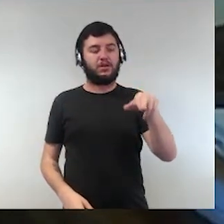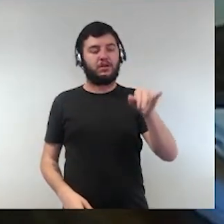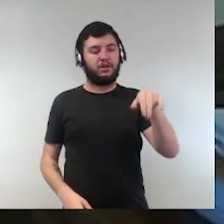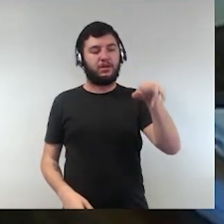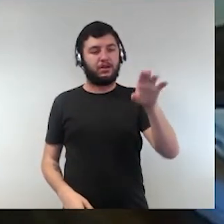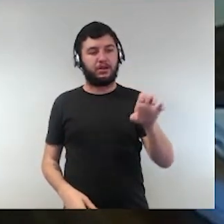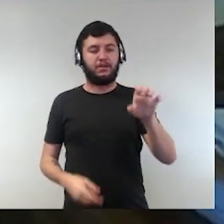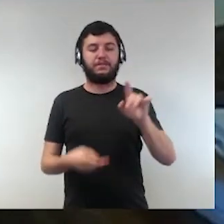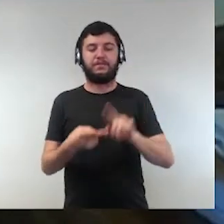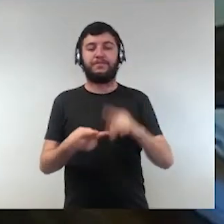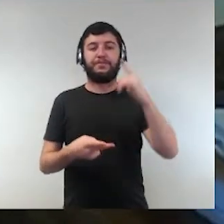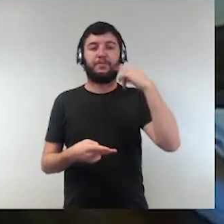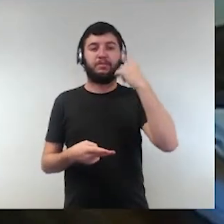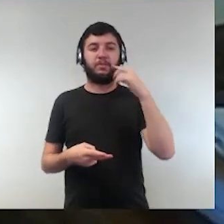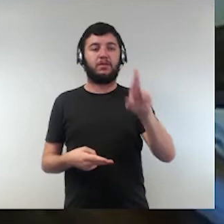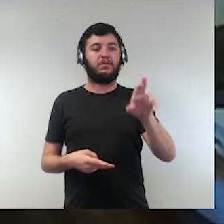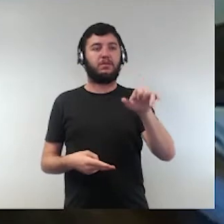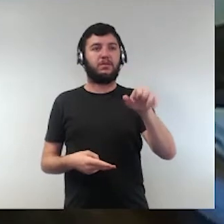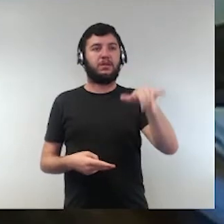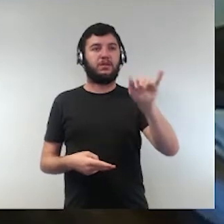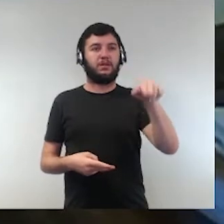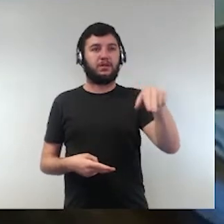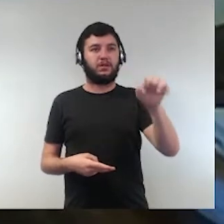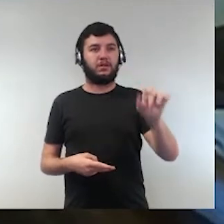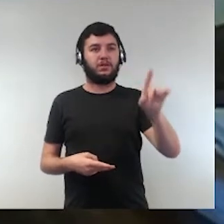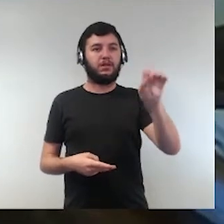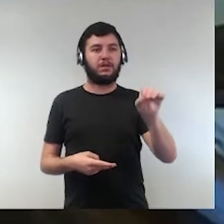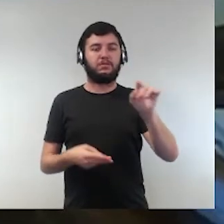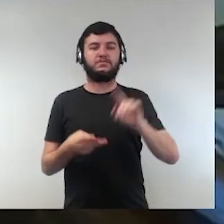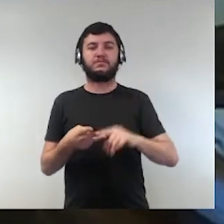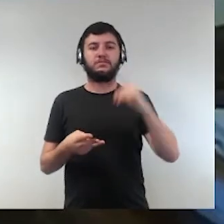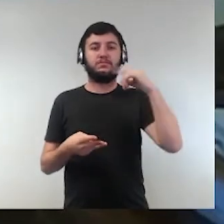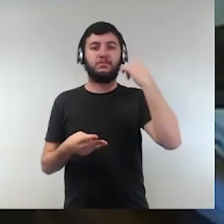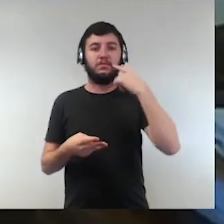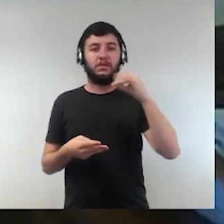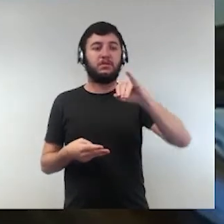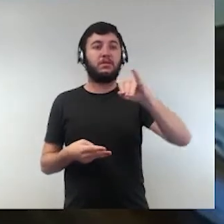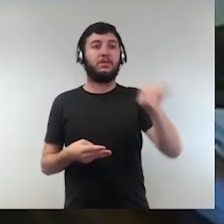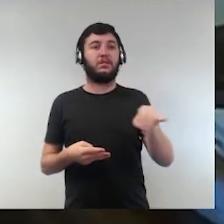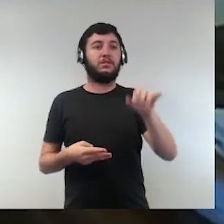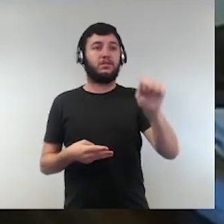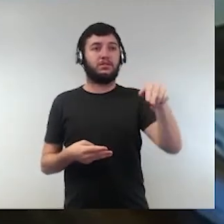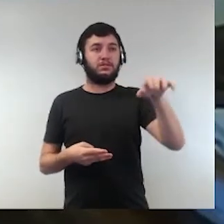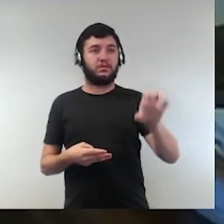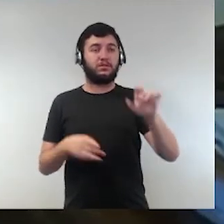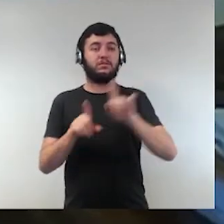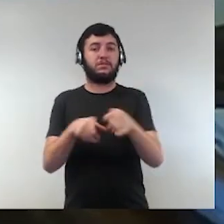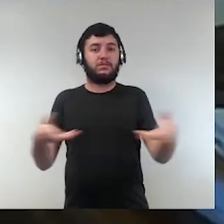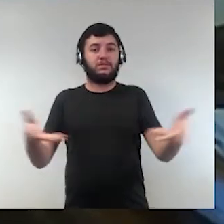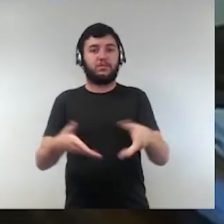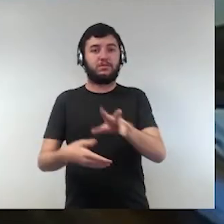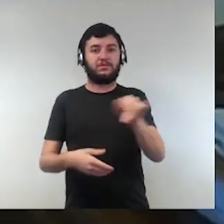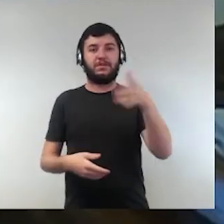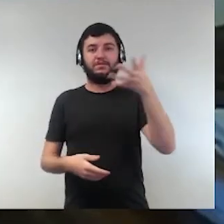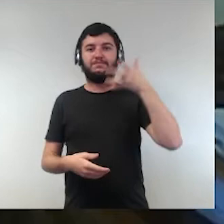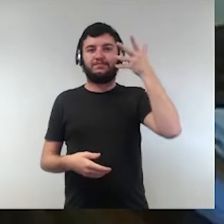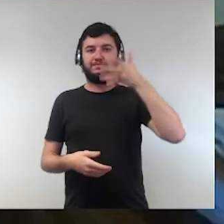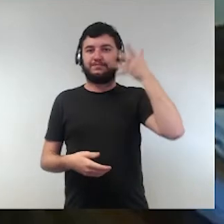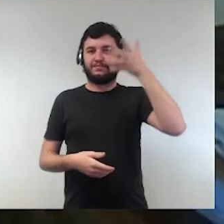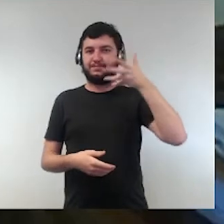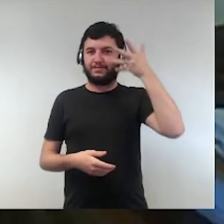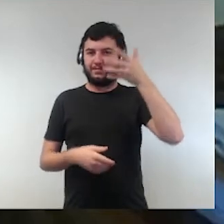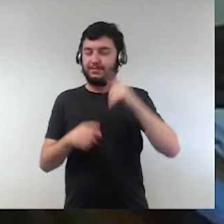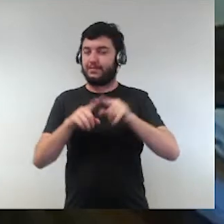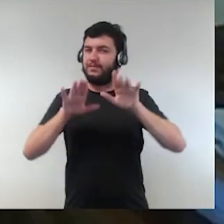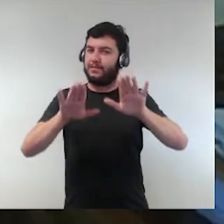Jambo, que hoje vão palestrar para a gente nesse painel. Também não posso deixar de